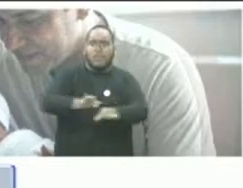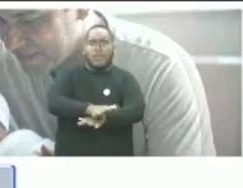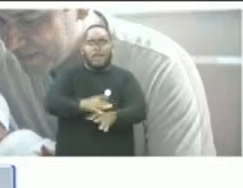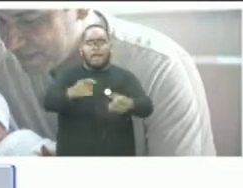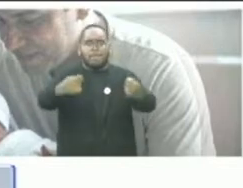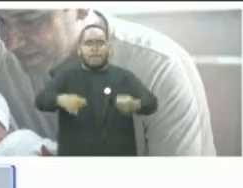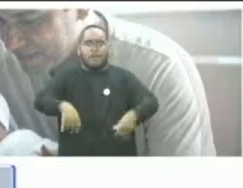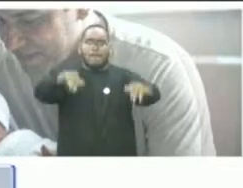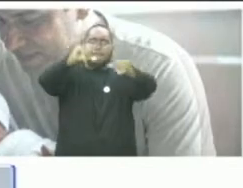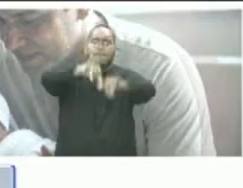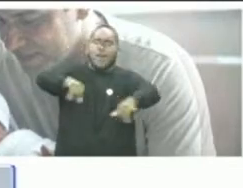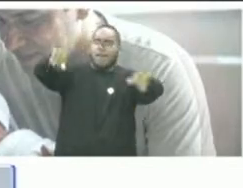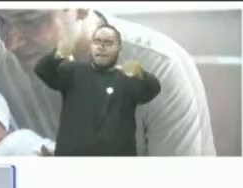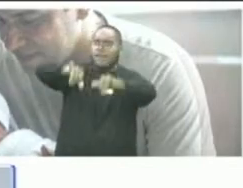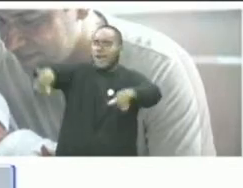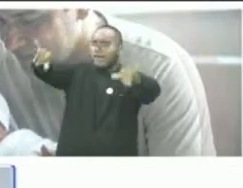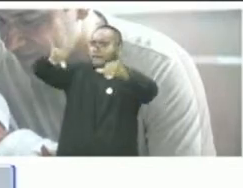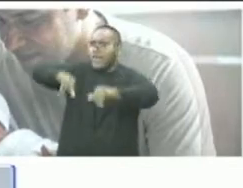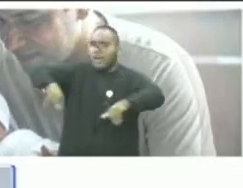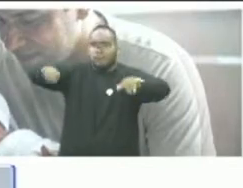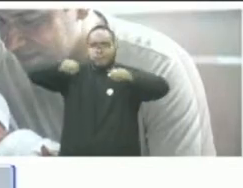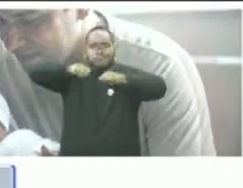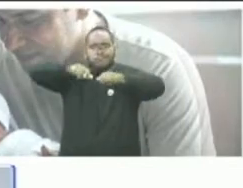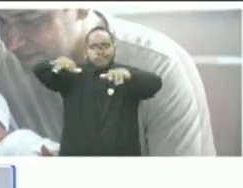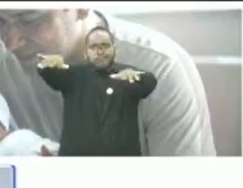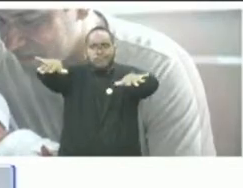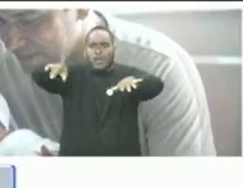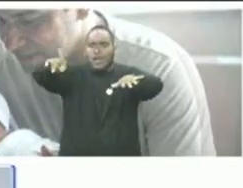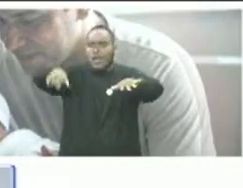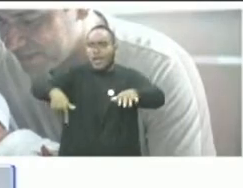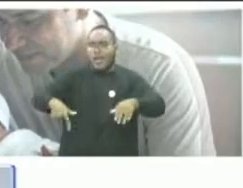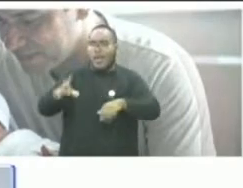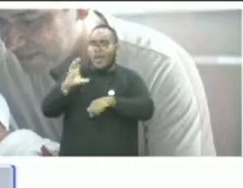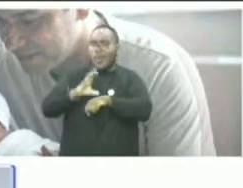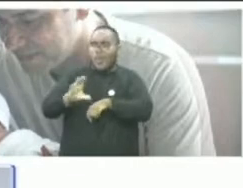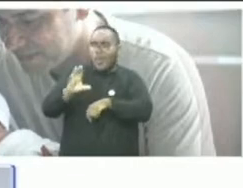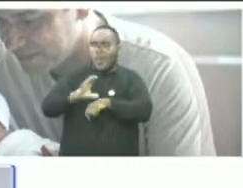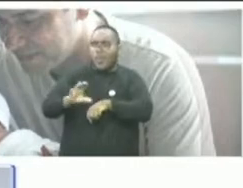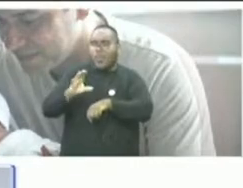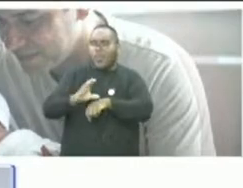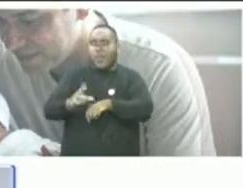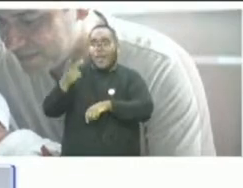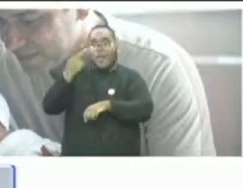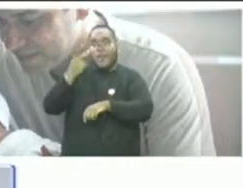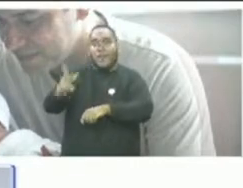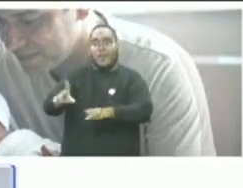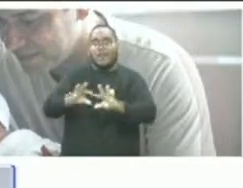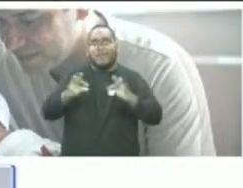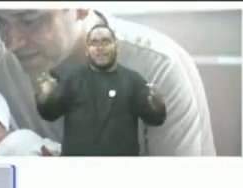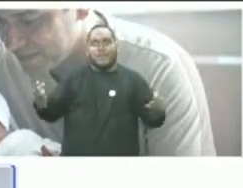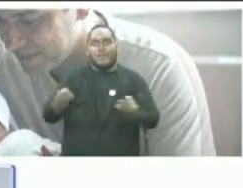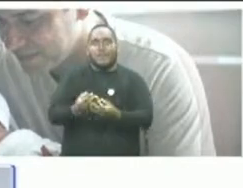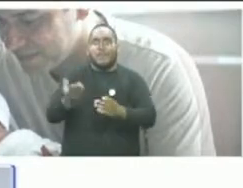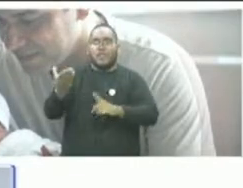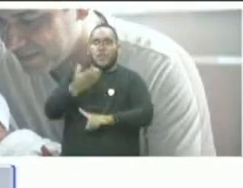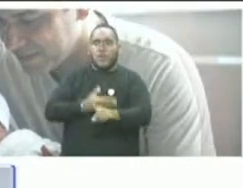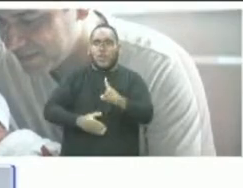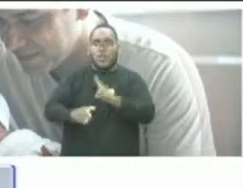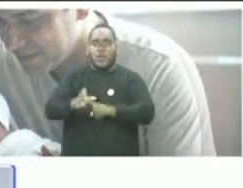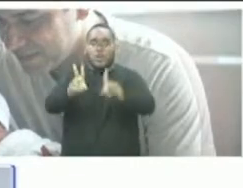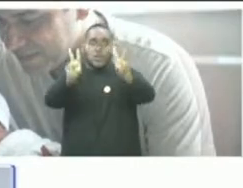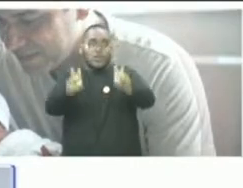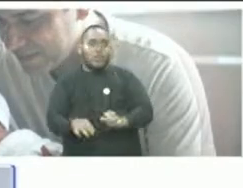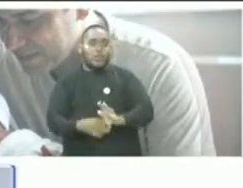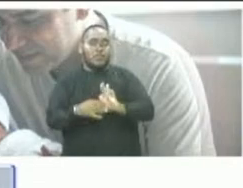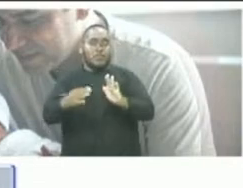cada vez mais, que é o curso para as famílias e comunidades sobre o método canguru, para